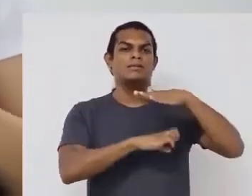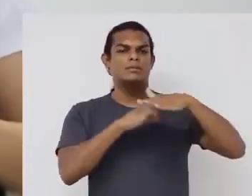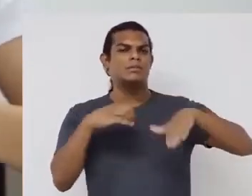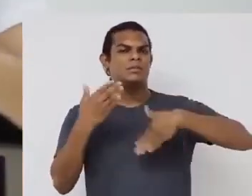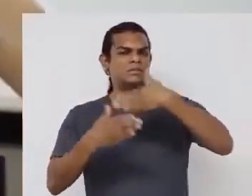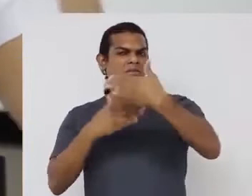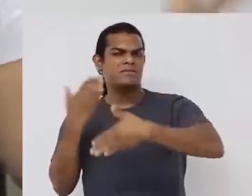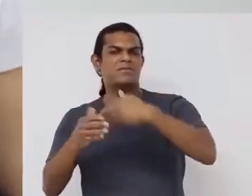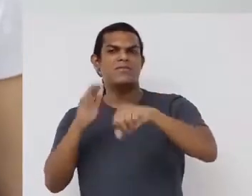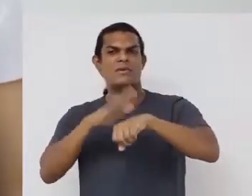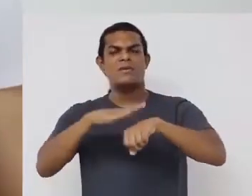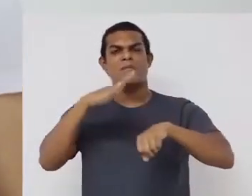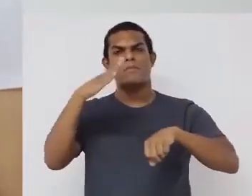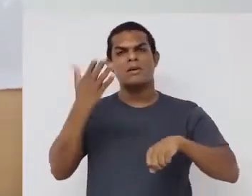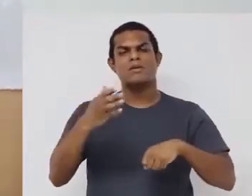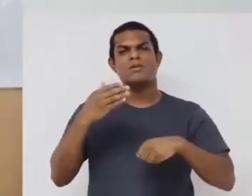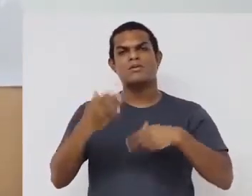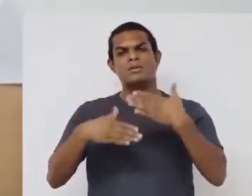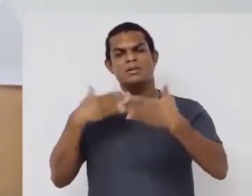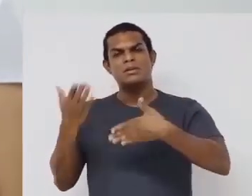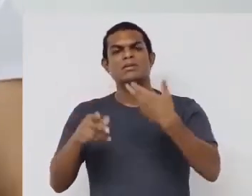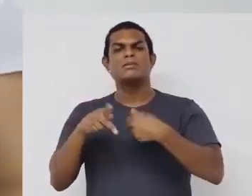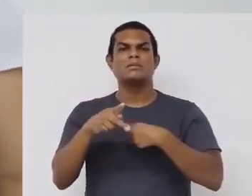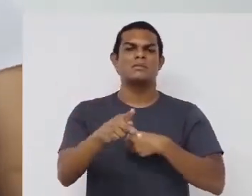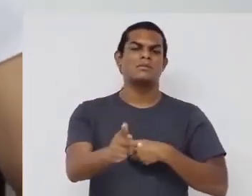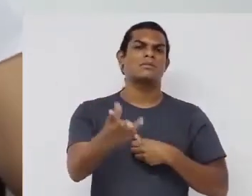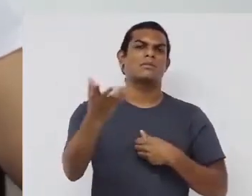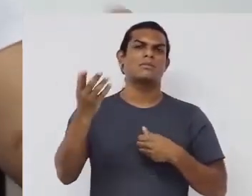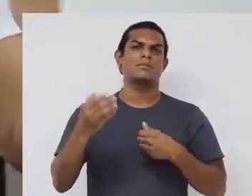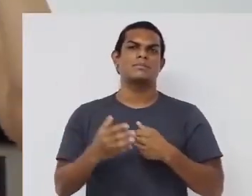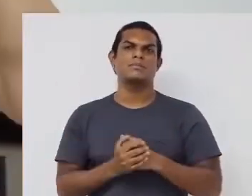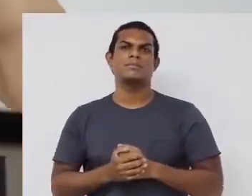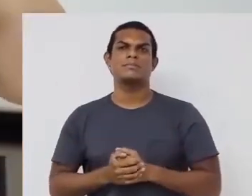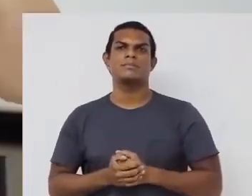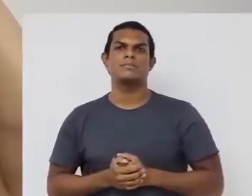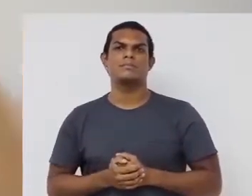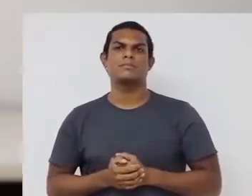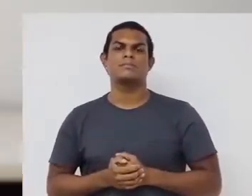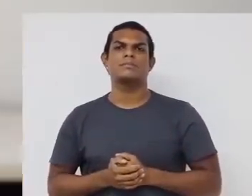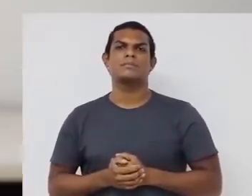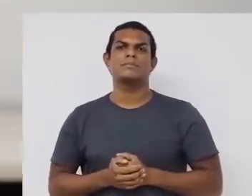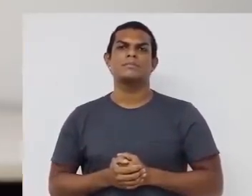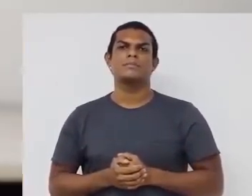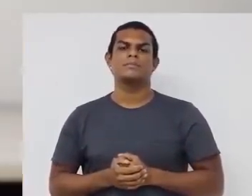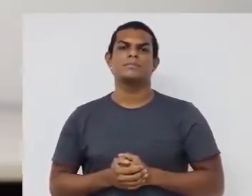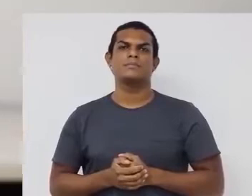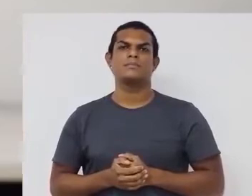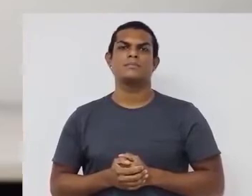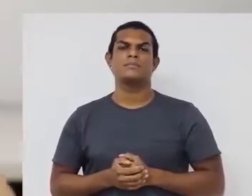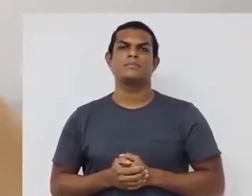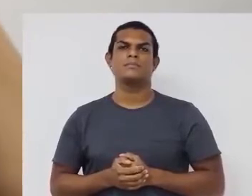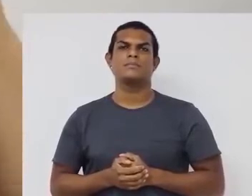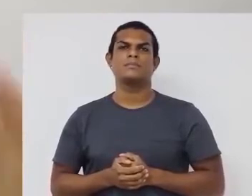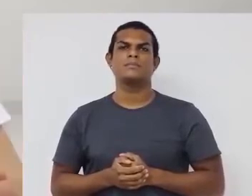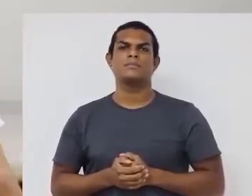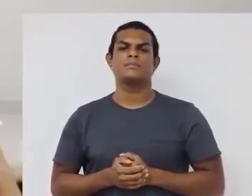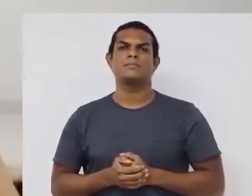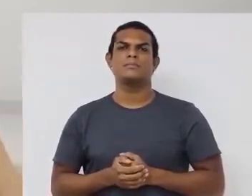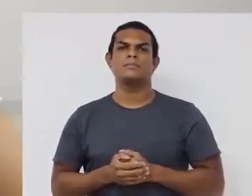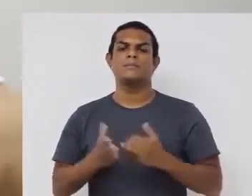mantenha saudável por um longo período de tempo. Então, era isso que eu queria conversar com vocês,